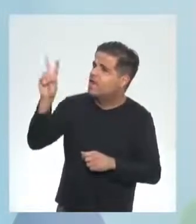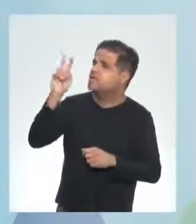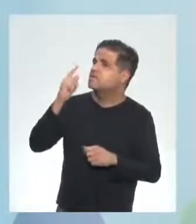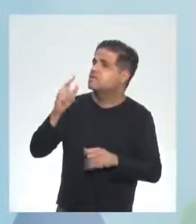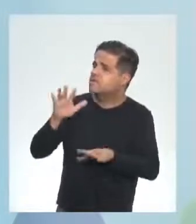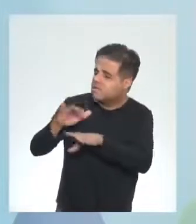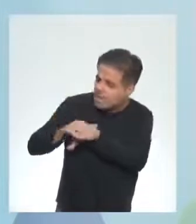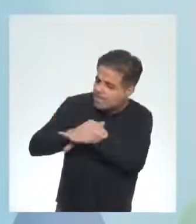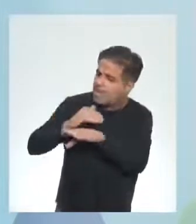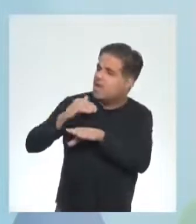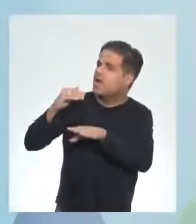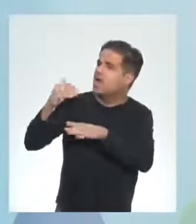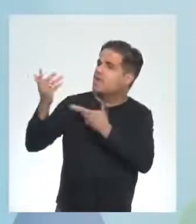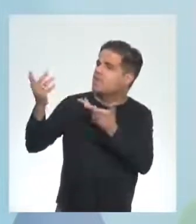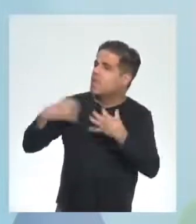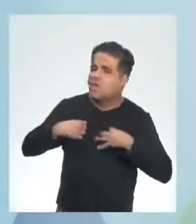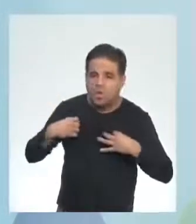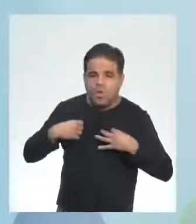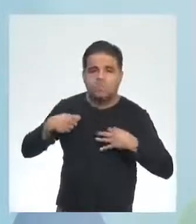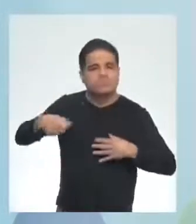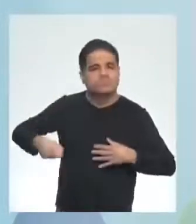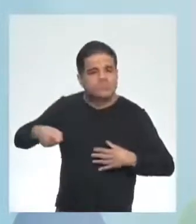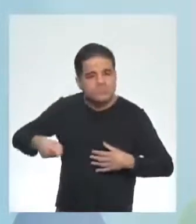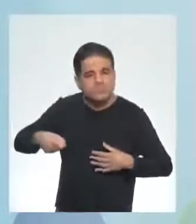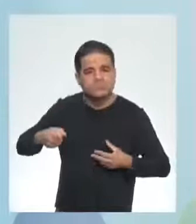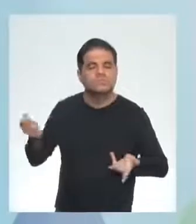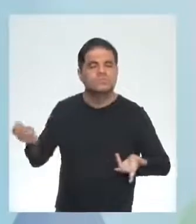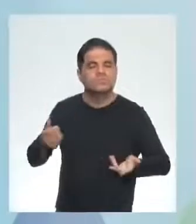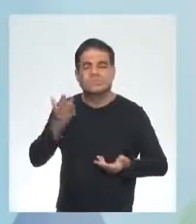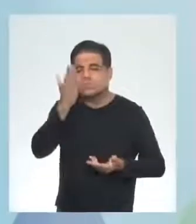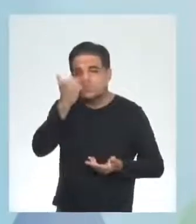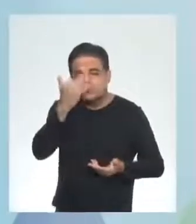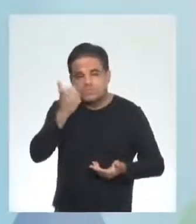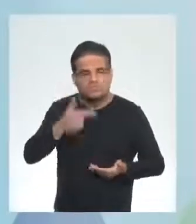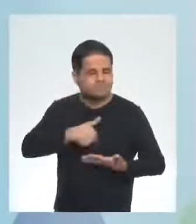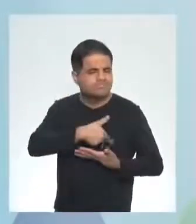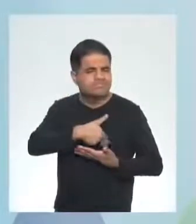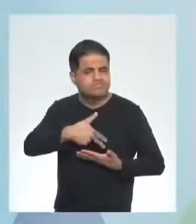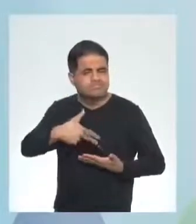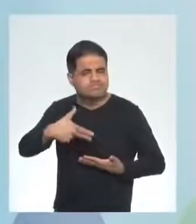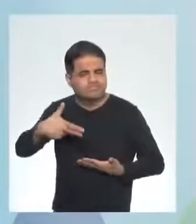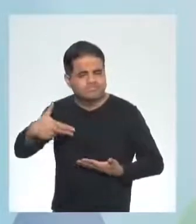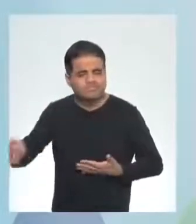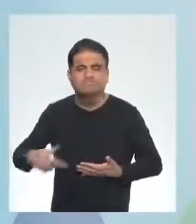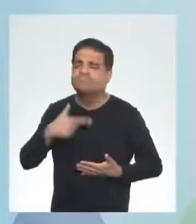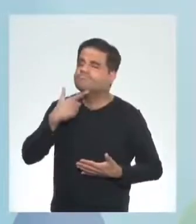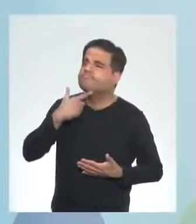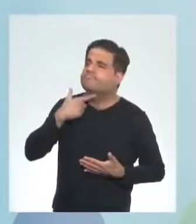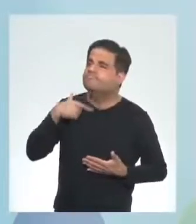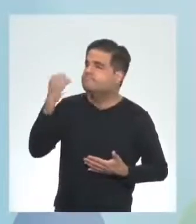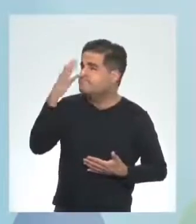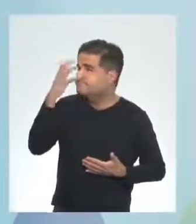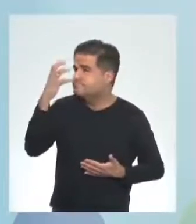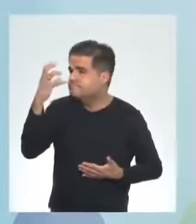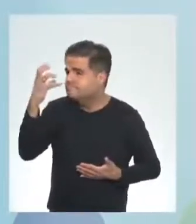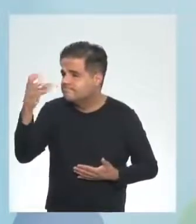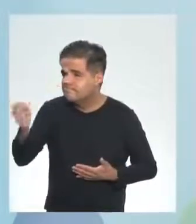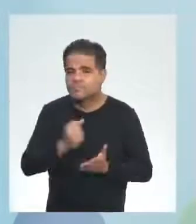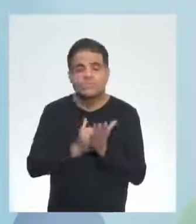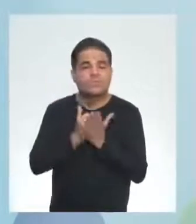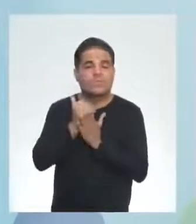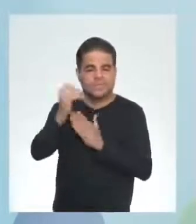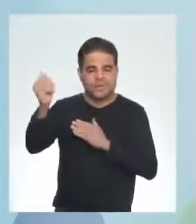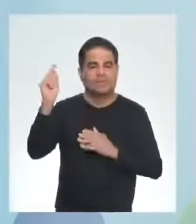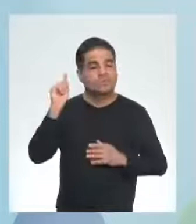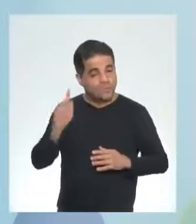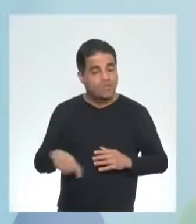daquele sapato, daquela roupa, daquela bolsa, ou daquela comida, enfim, que seja, mais você quer consumir. Então, você tem aí um aumento também,